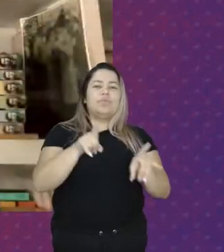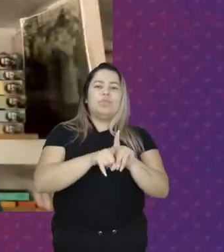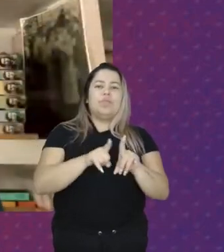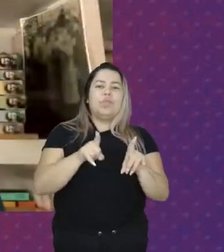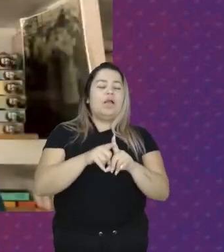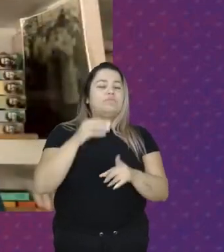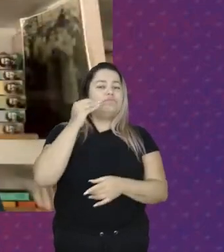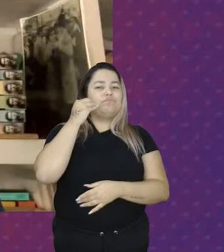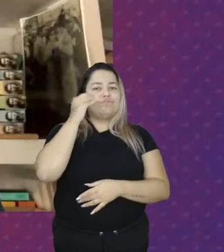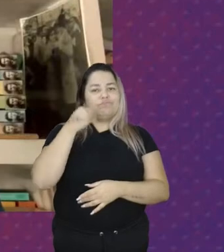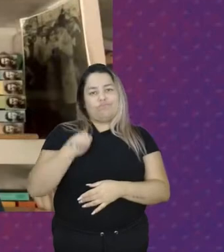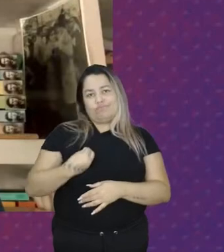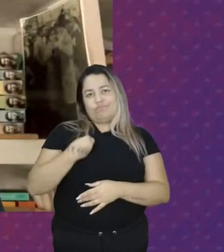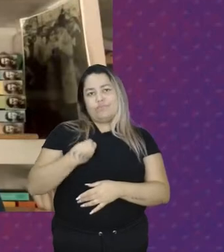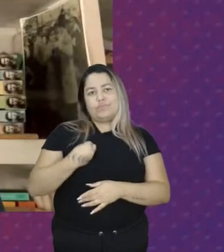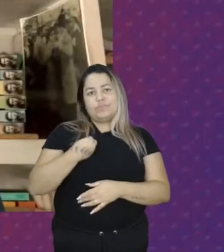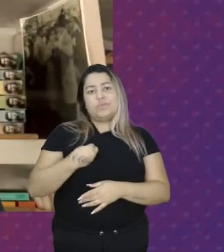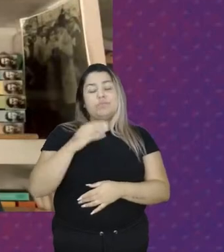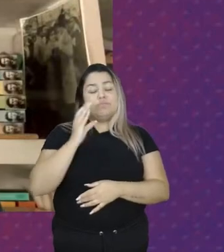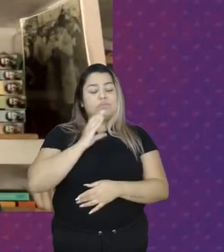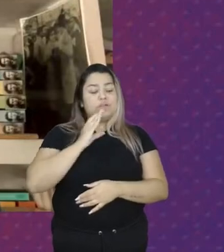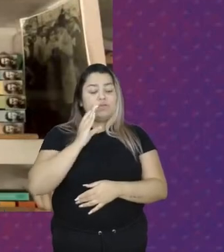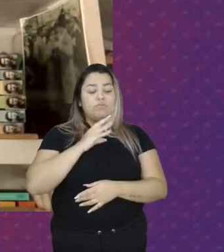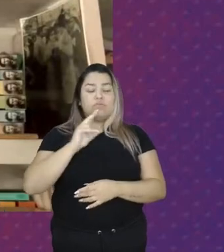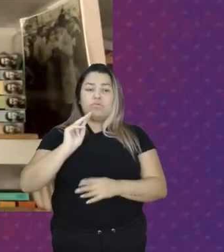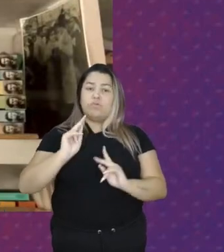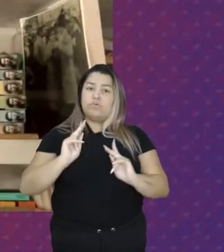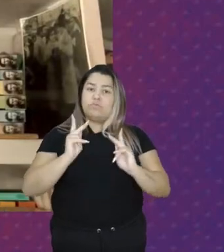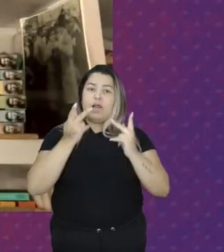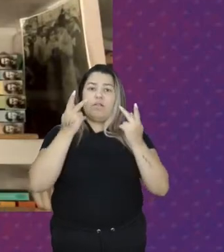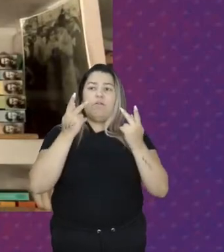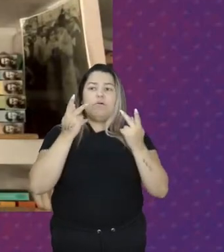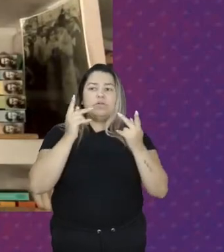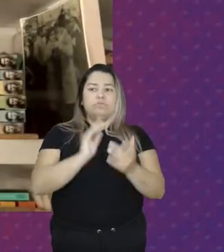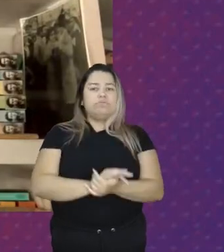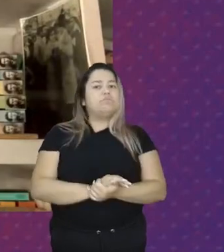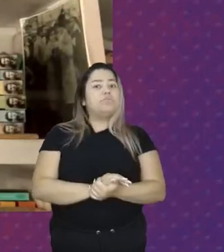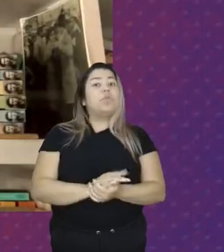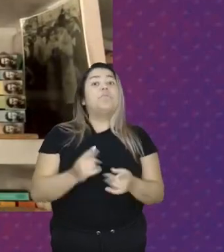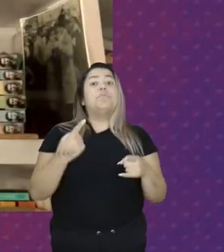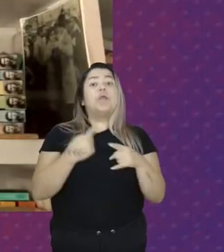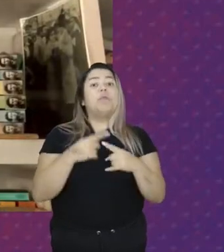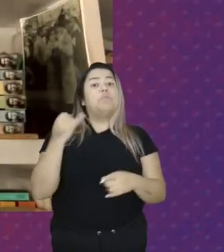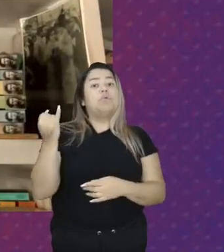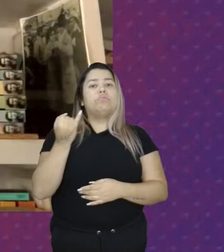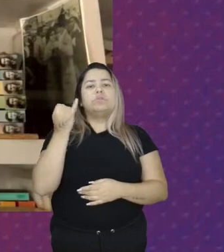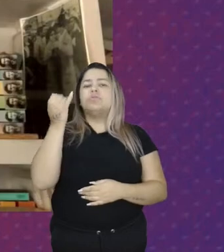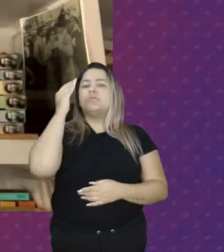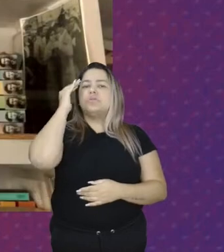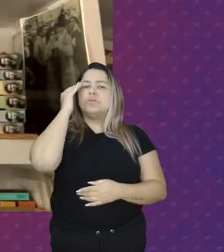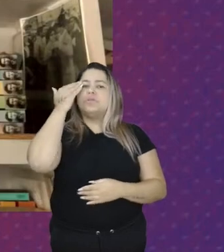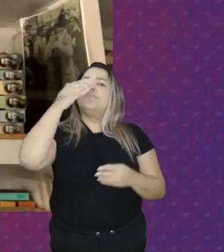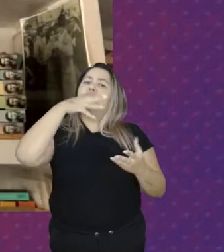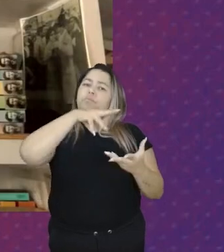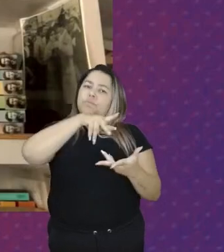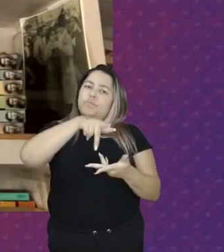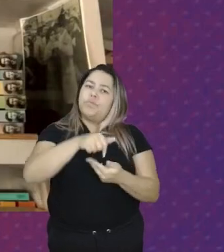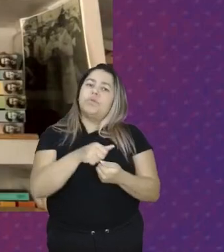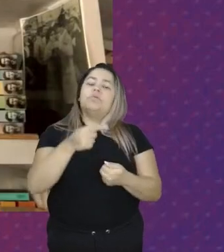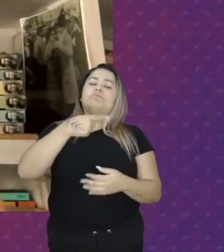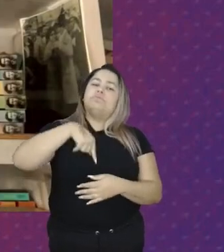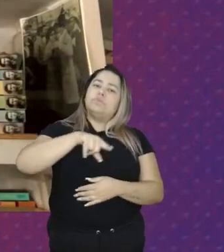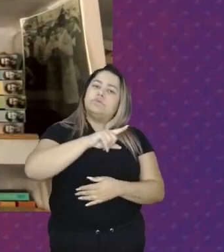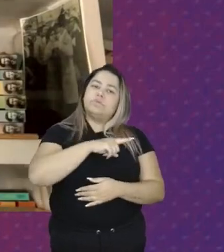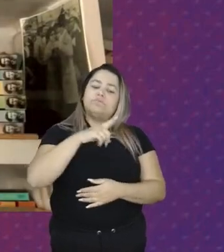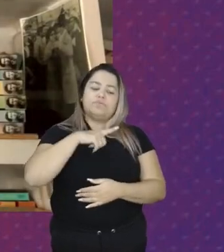que a gente vive e dos valores. Por que é importante interpretar o mundo? Para que nós